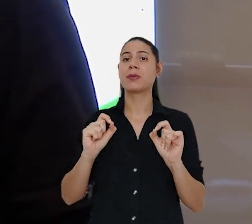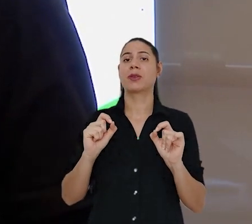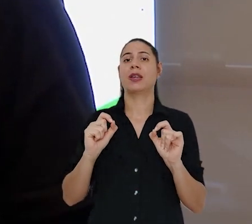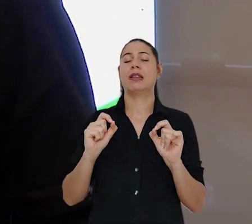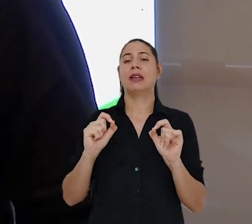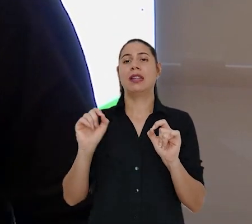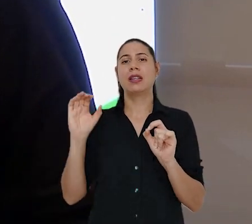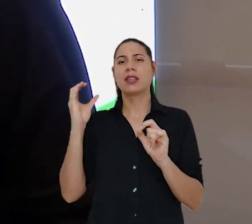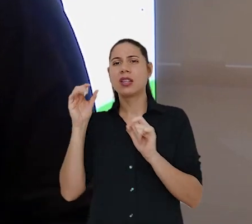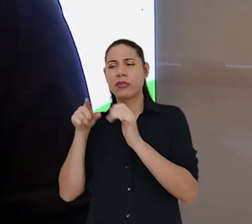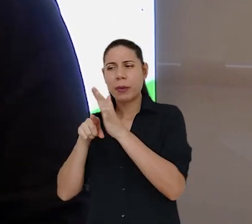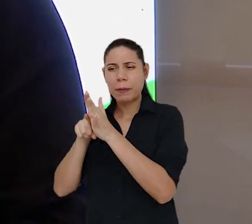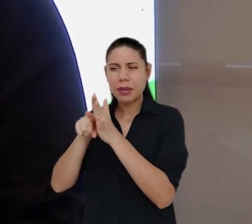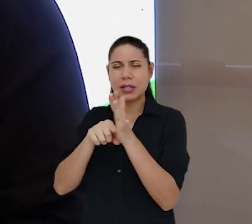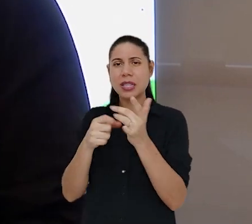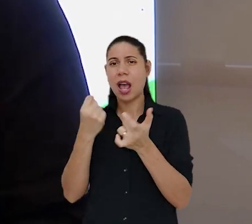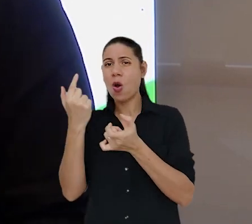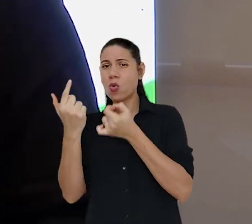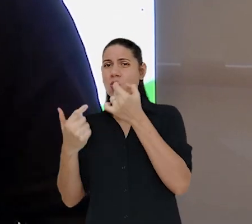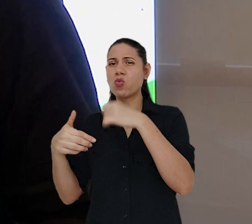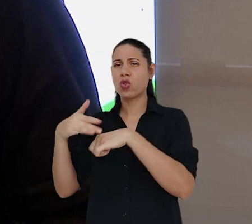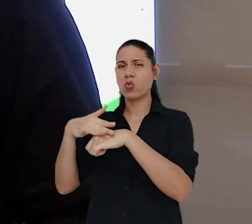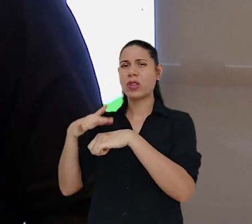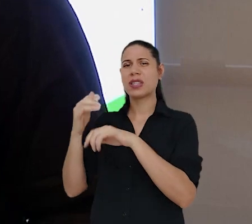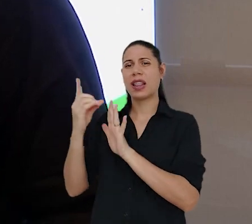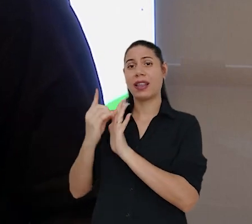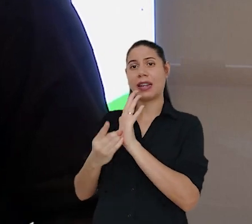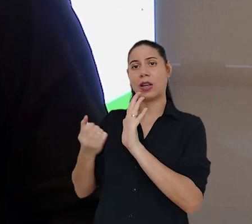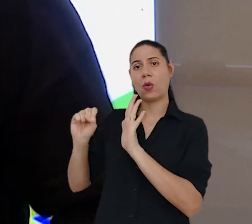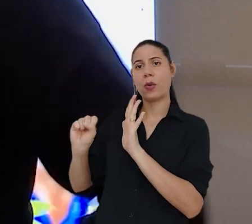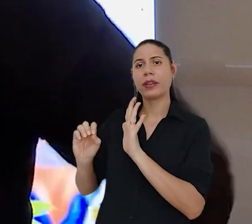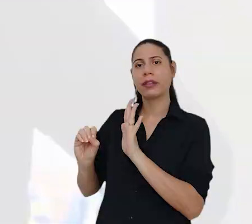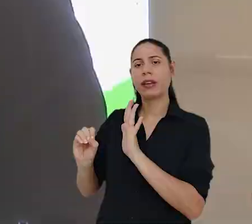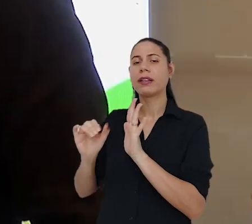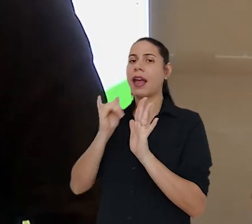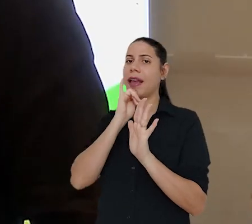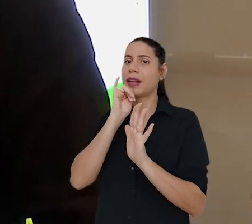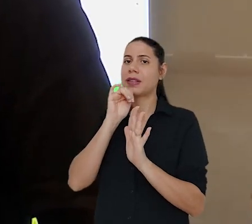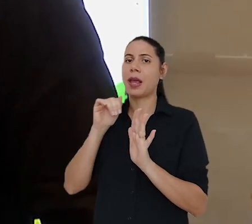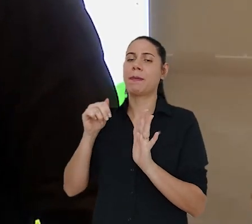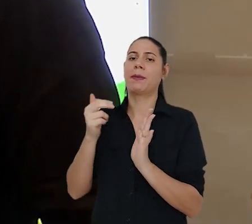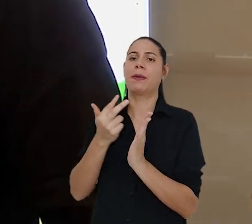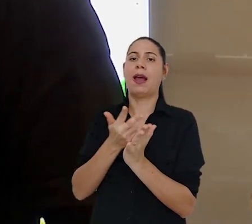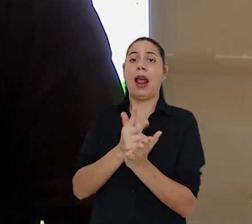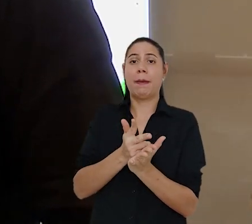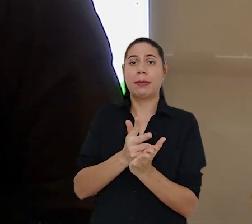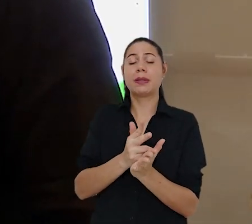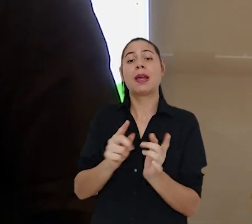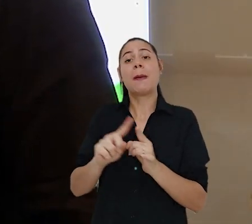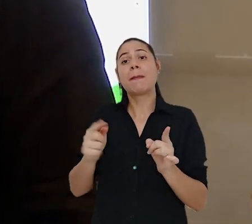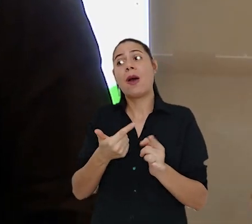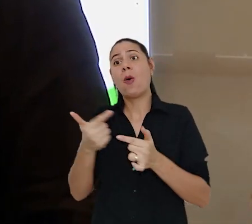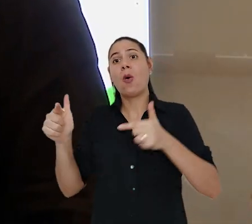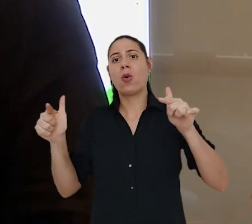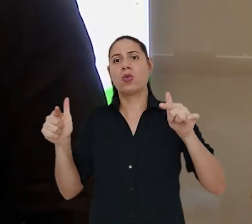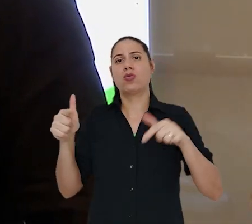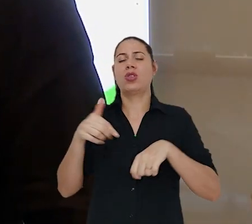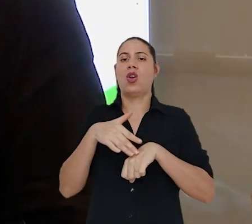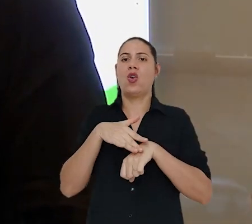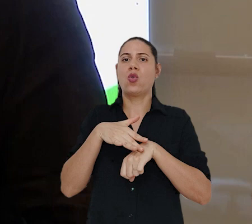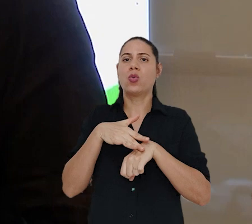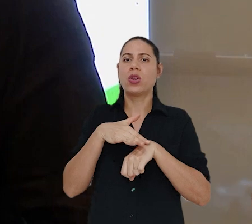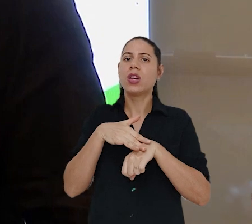para algumas doenças desde a década de 80, como por exemplo a epilepsia. Mas outras doenças, ela tem